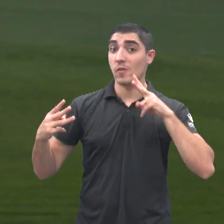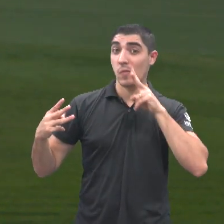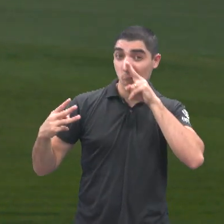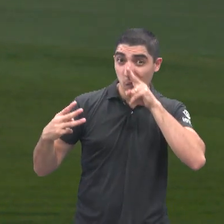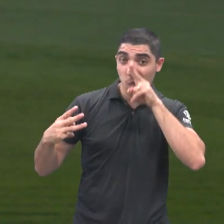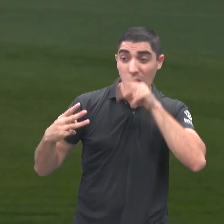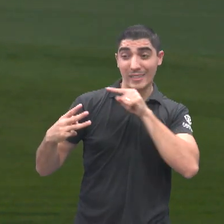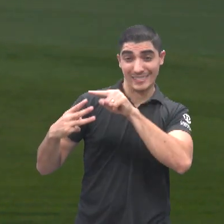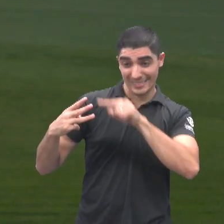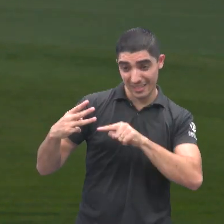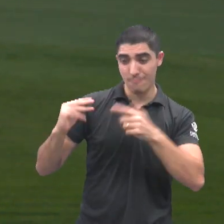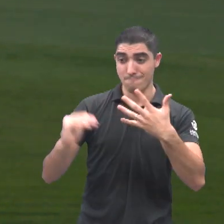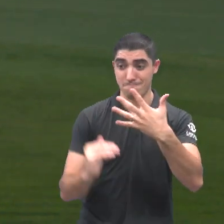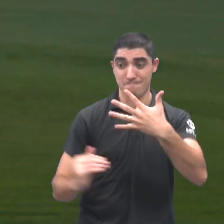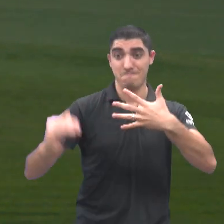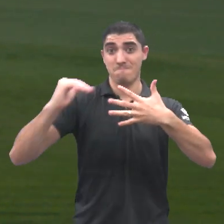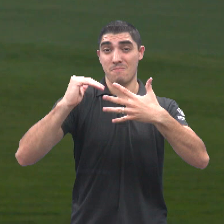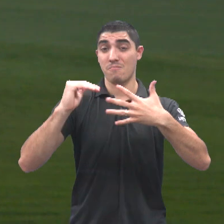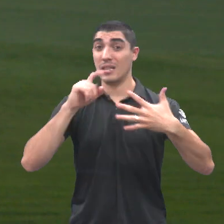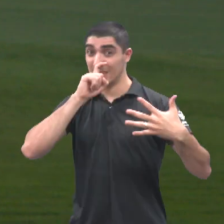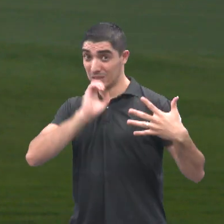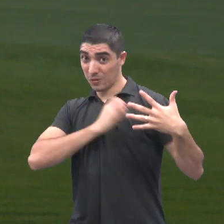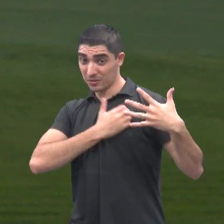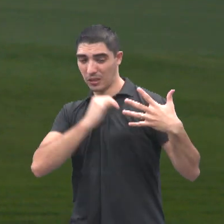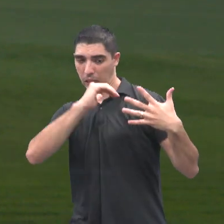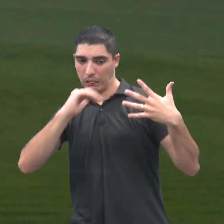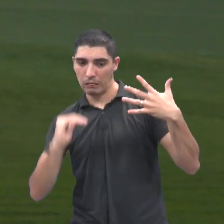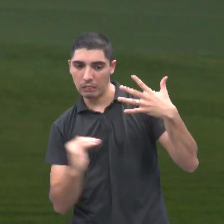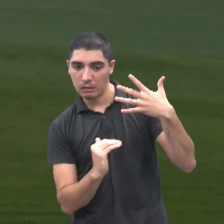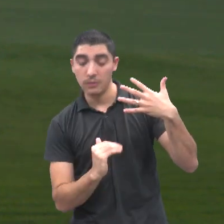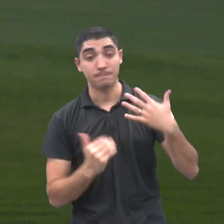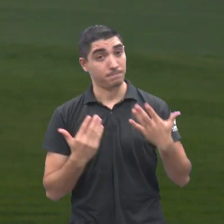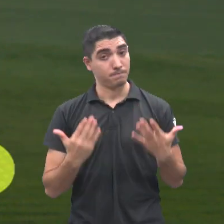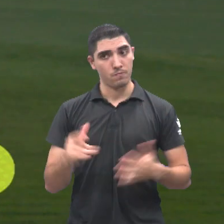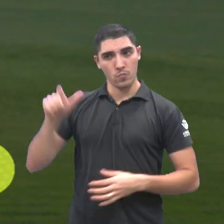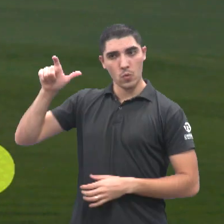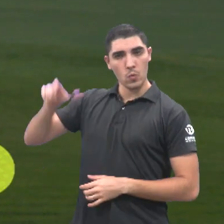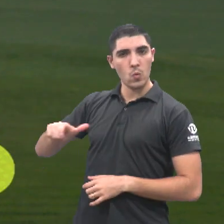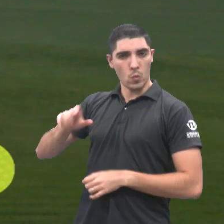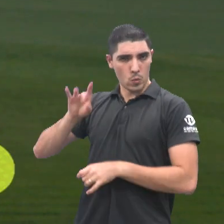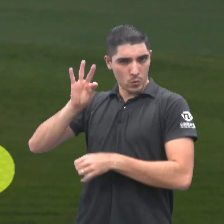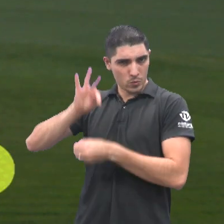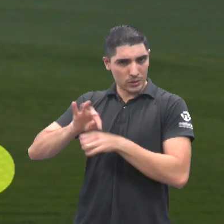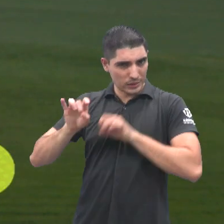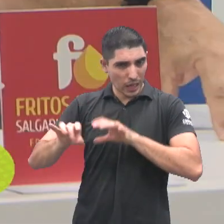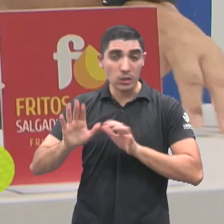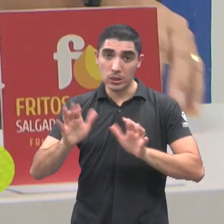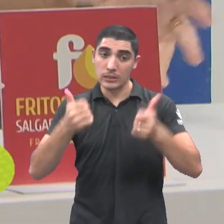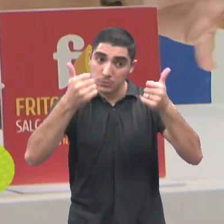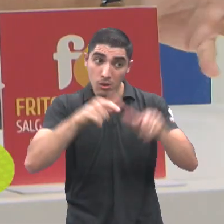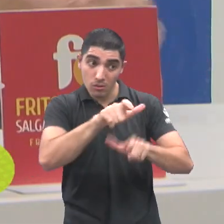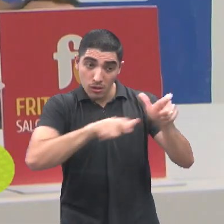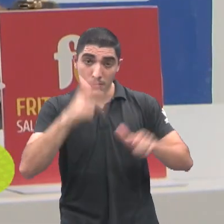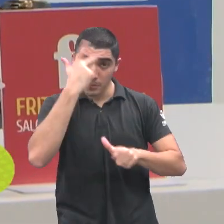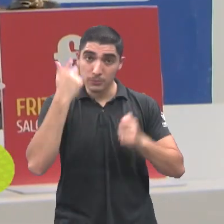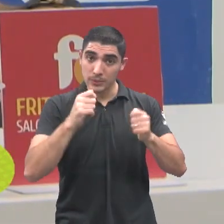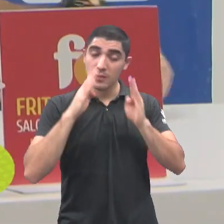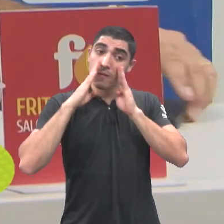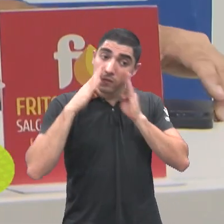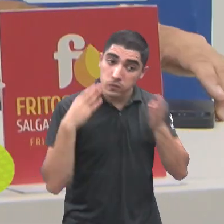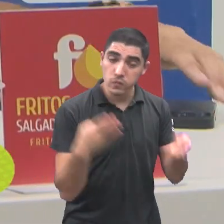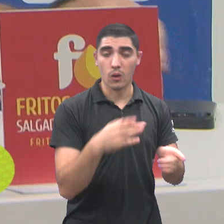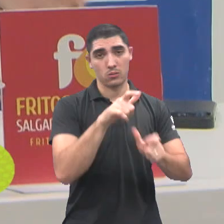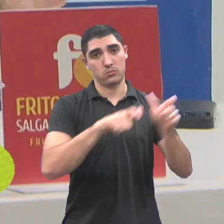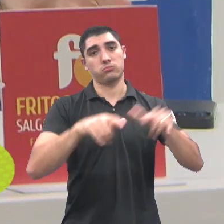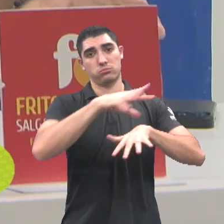classificação. Para o técnico Paulo Roberto, o emocional do elenco vai precisar ser trabalhado. Então, são jogos difíceis